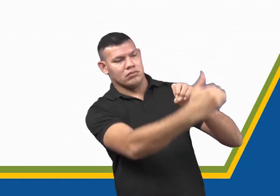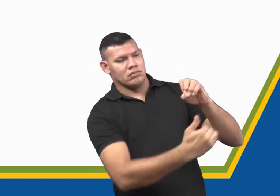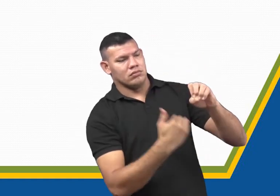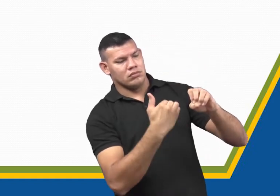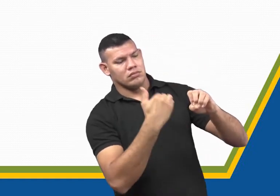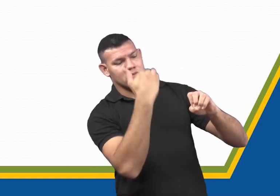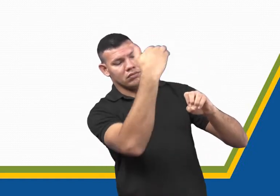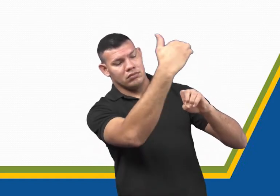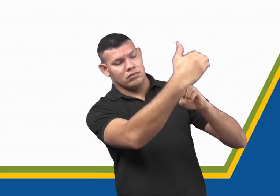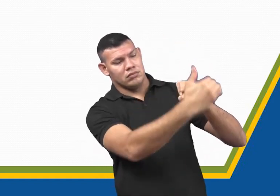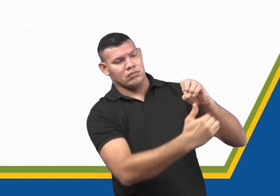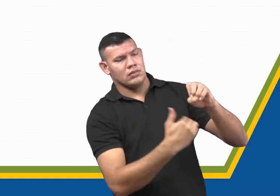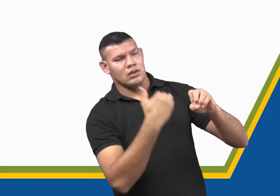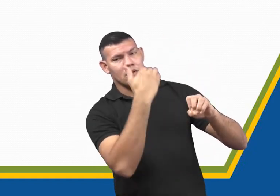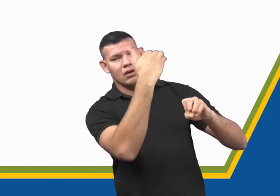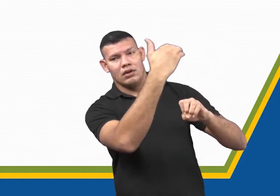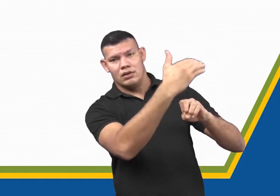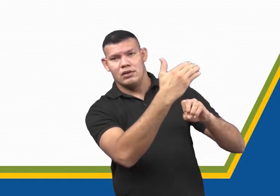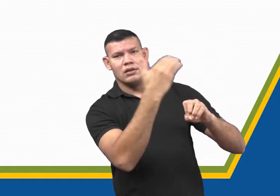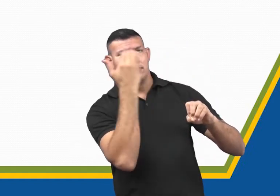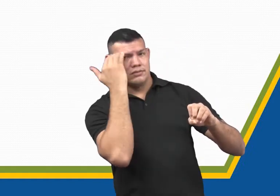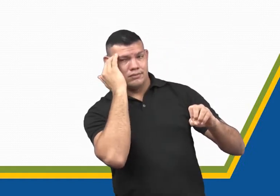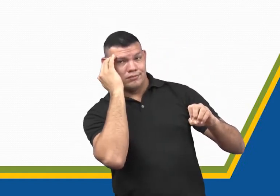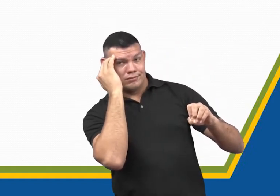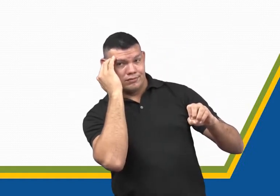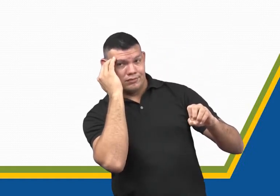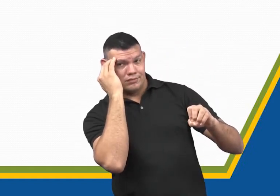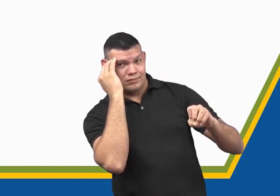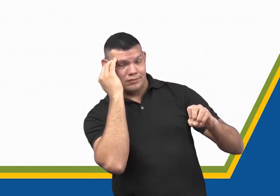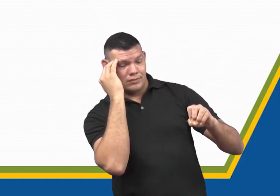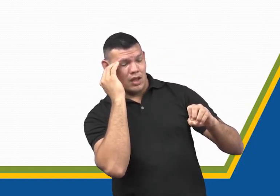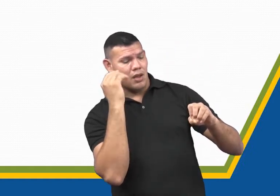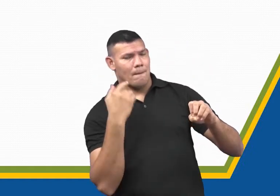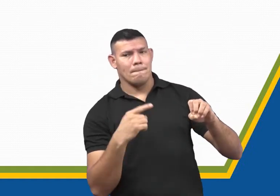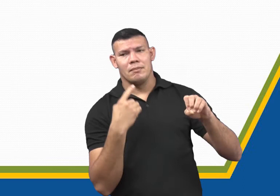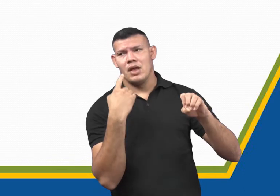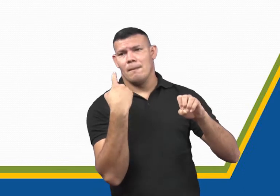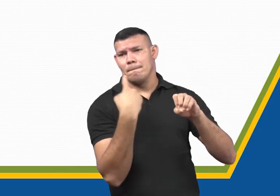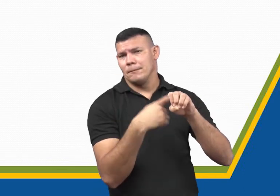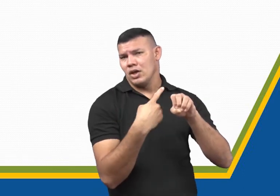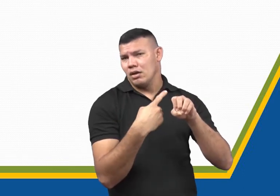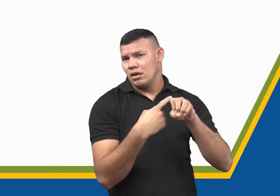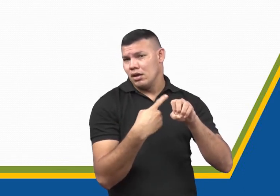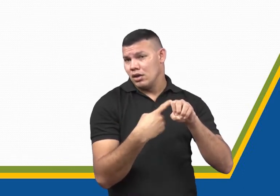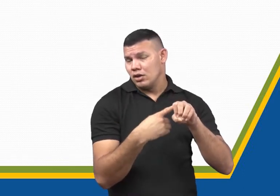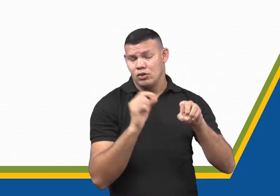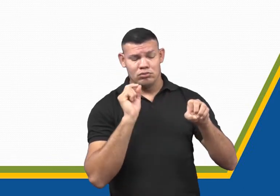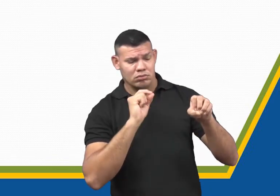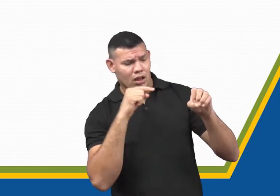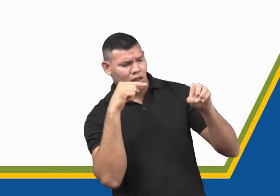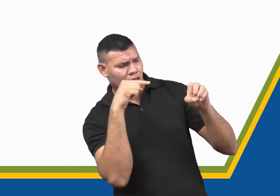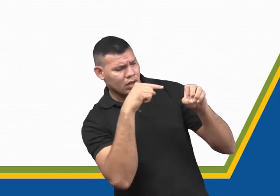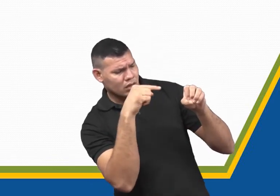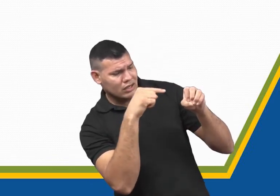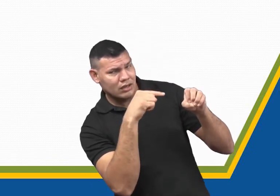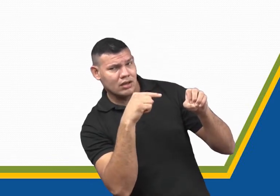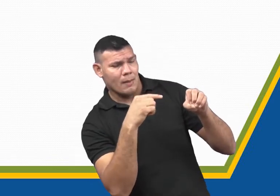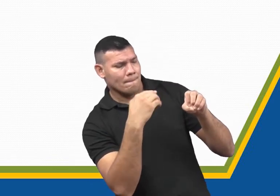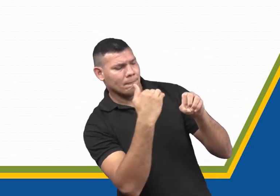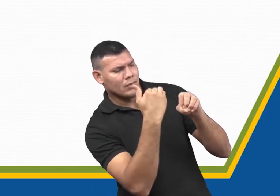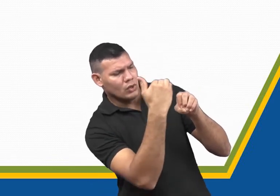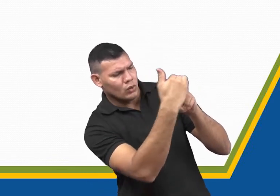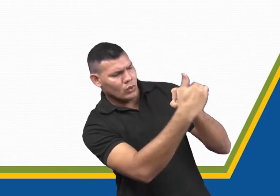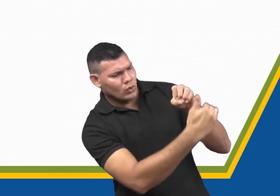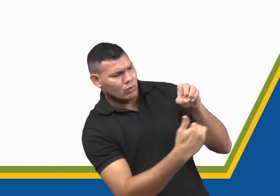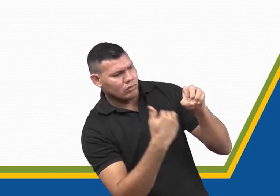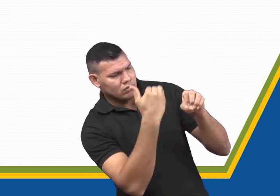As camadas elas vão da mais próxima do núcleo até a camada mais distante. São 7 camadas e elas são denominadas